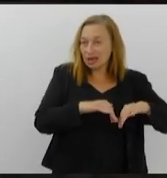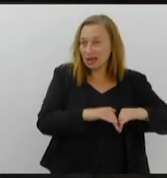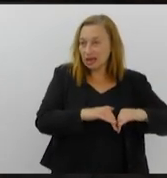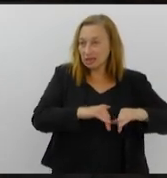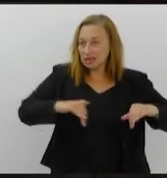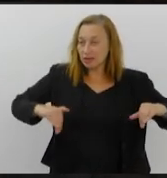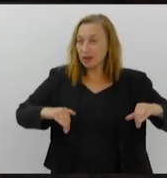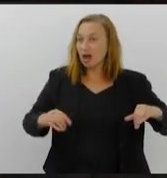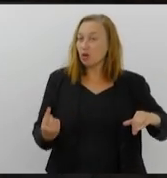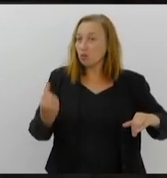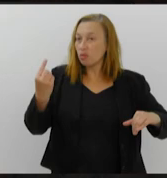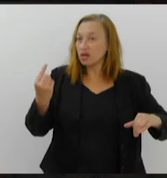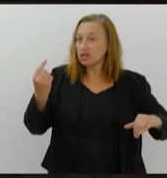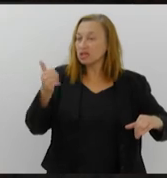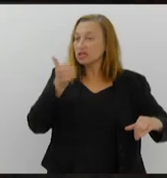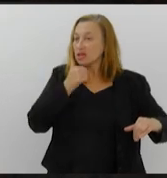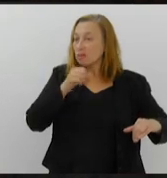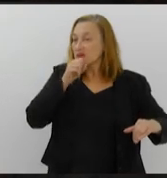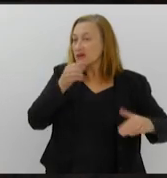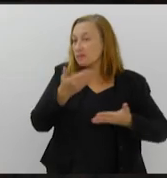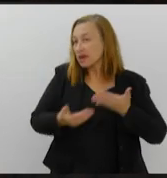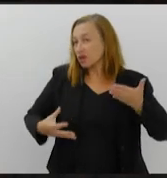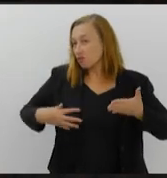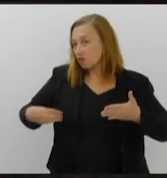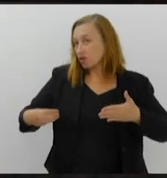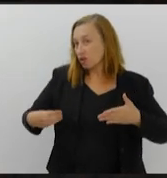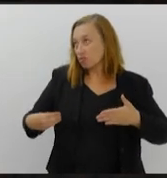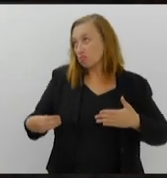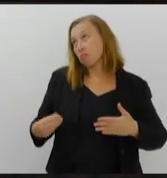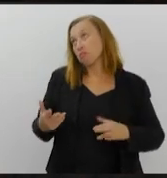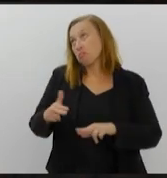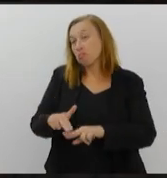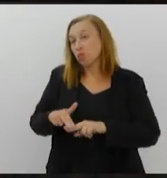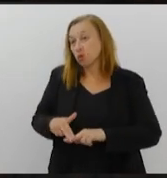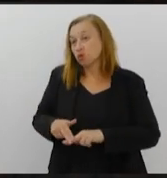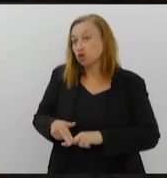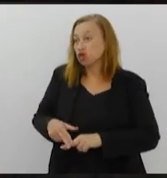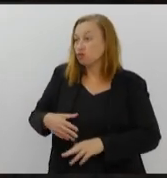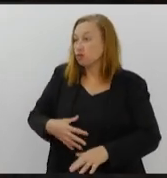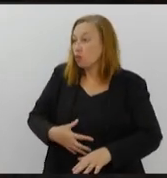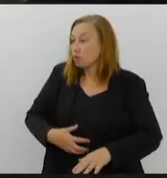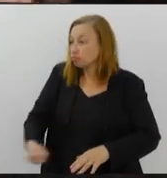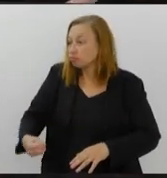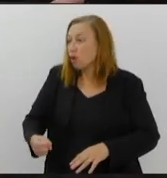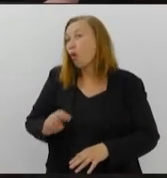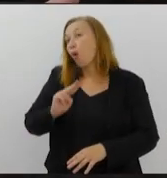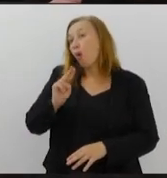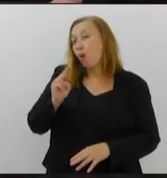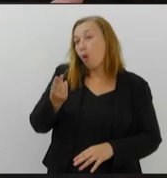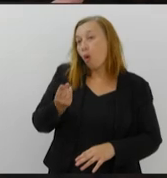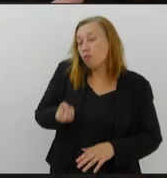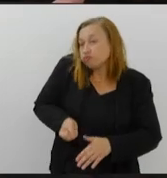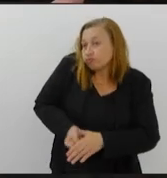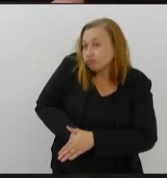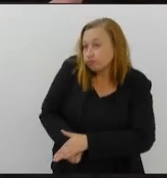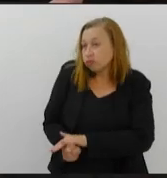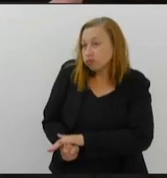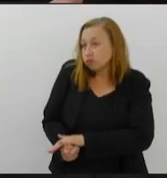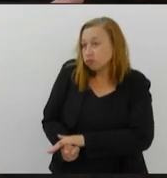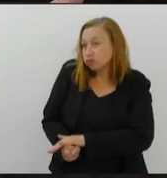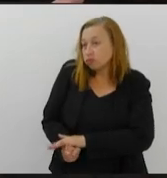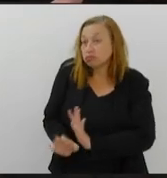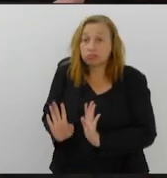só mães que acabaram de perder, seja por aborto espontâneo ou um aborto que ela precisou